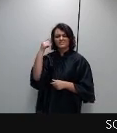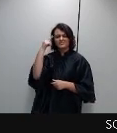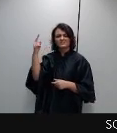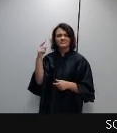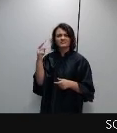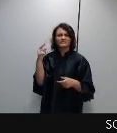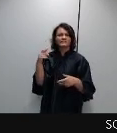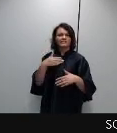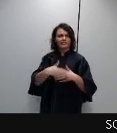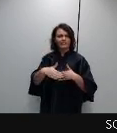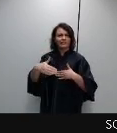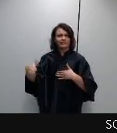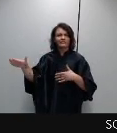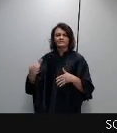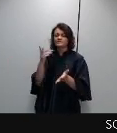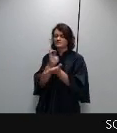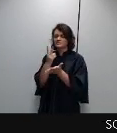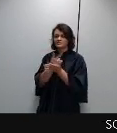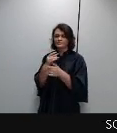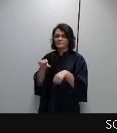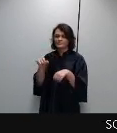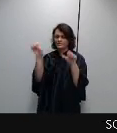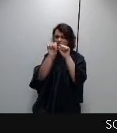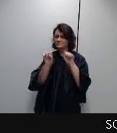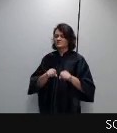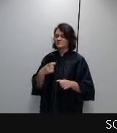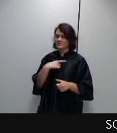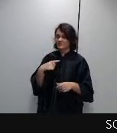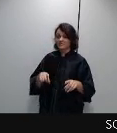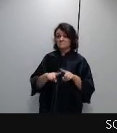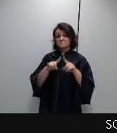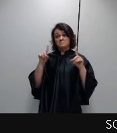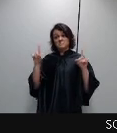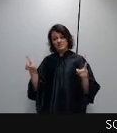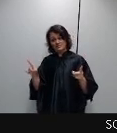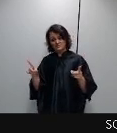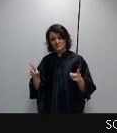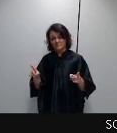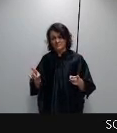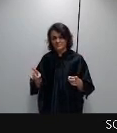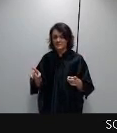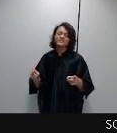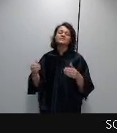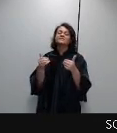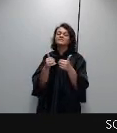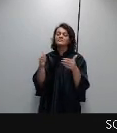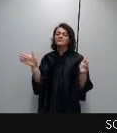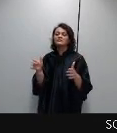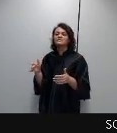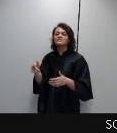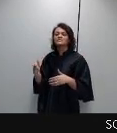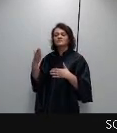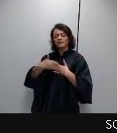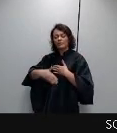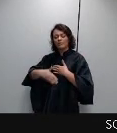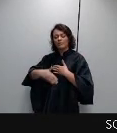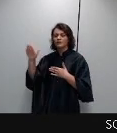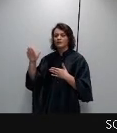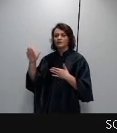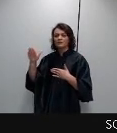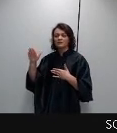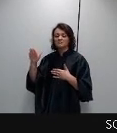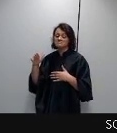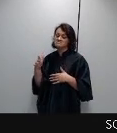ou o nosso sistema jurídico mas se essa pregação beber mesmo perdurar eu acho que não deve